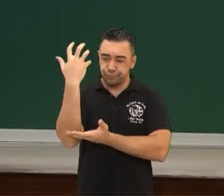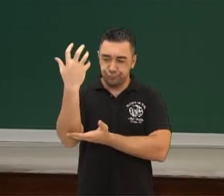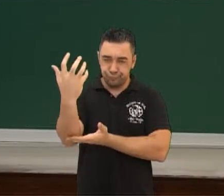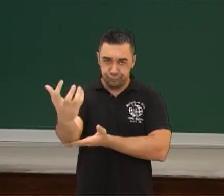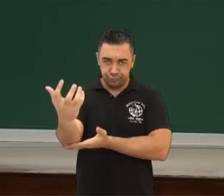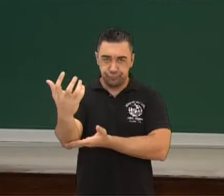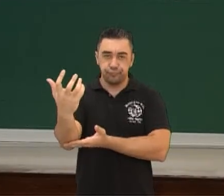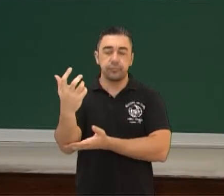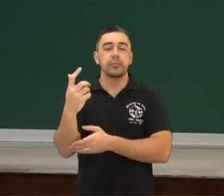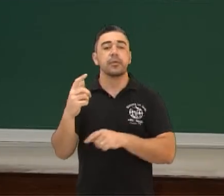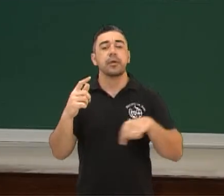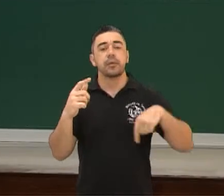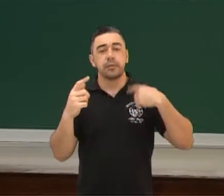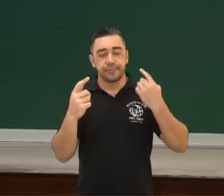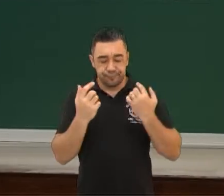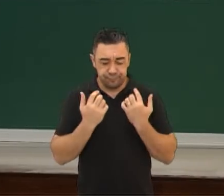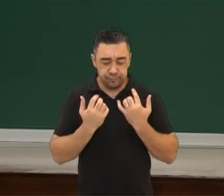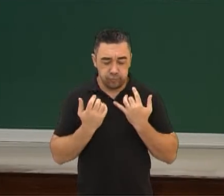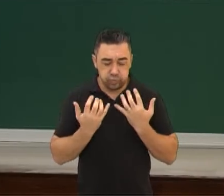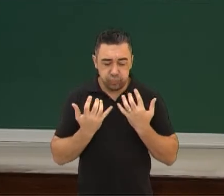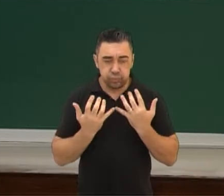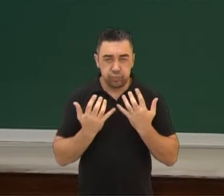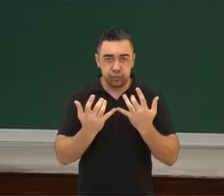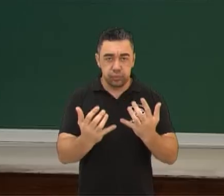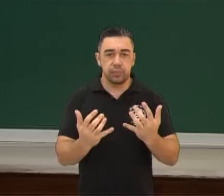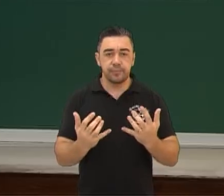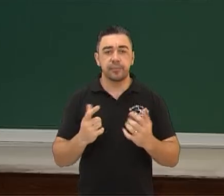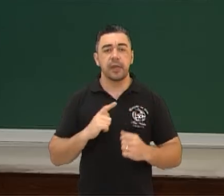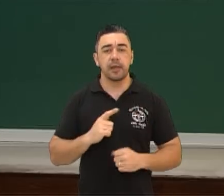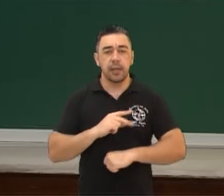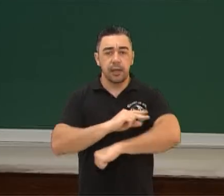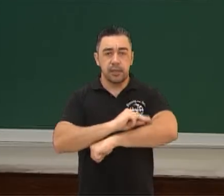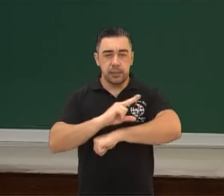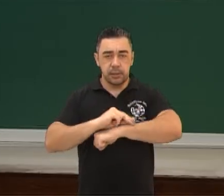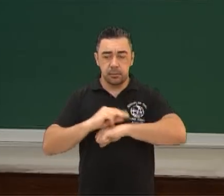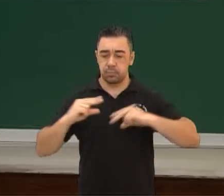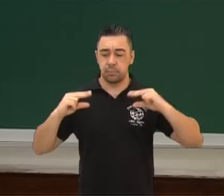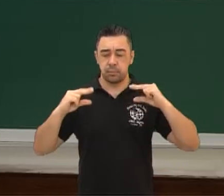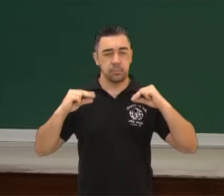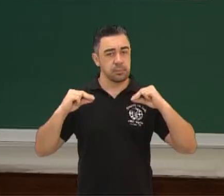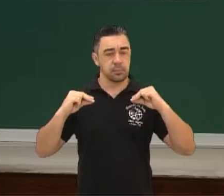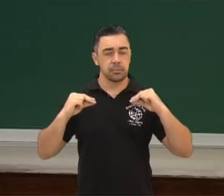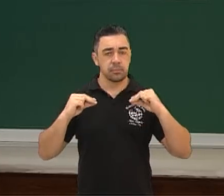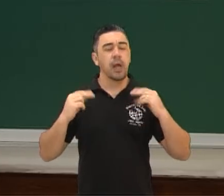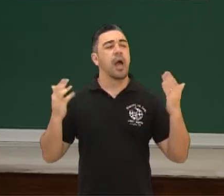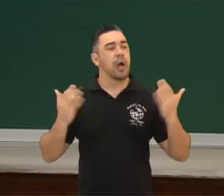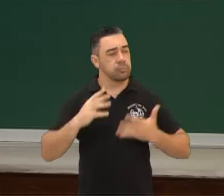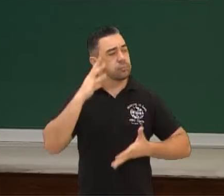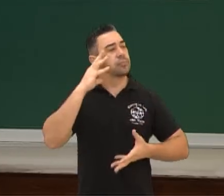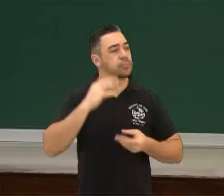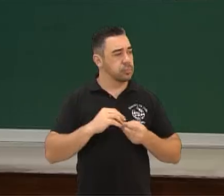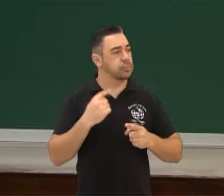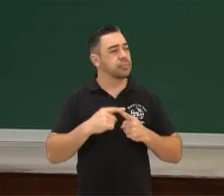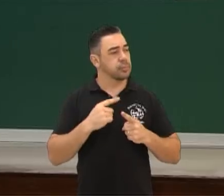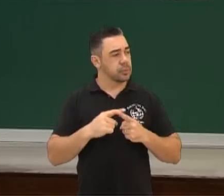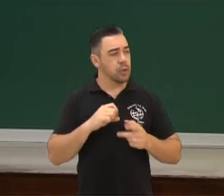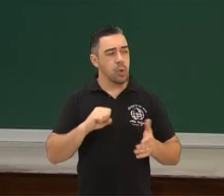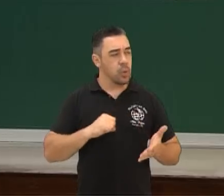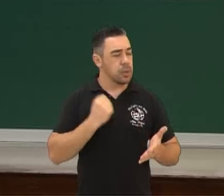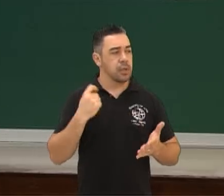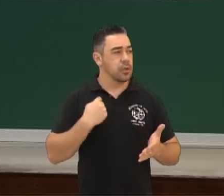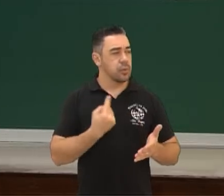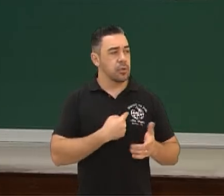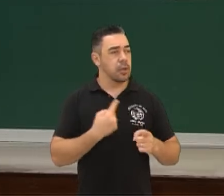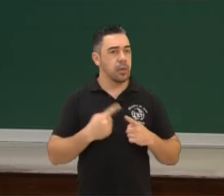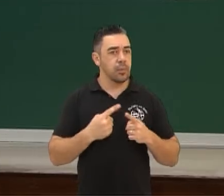né, focos de incêndio e os gafanhotos falando. Agora entendo por que os humanos nos odeiam tanto, por causa